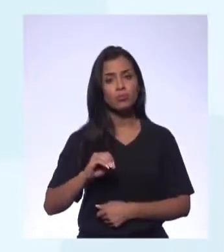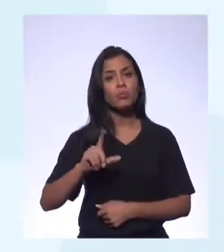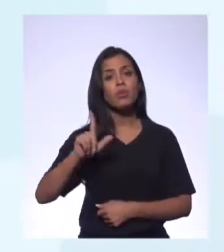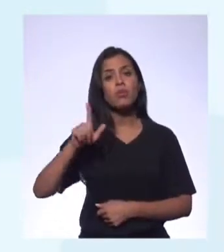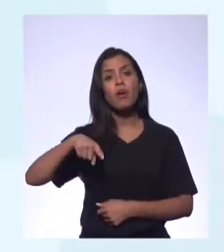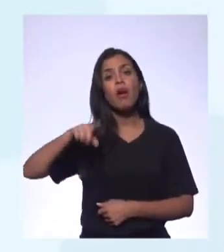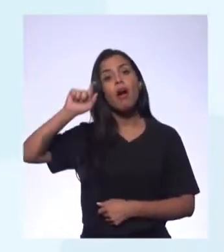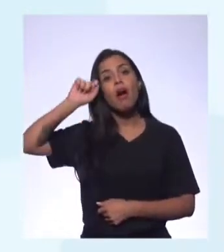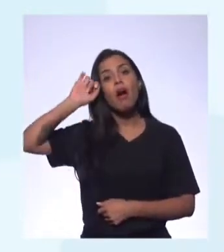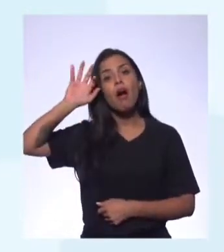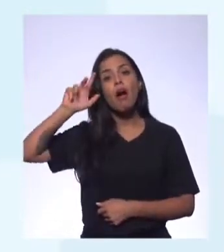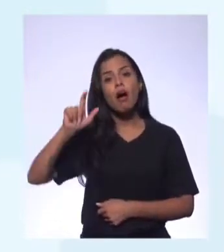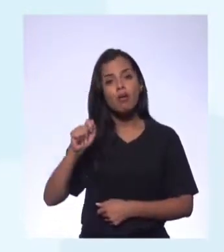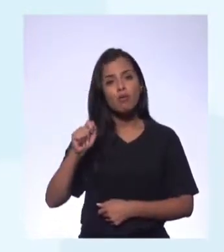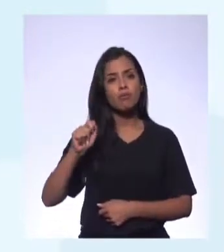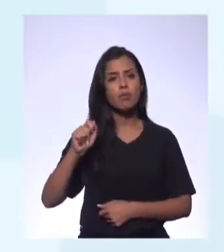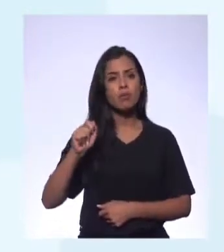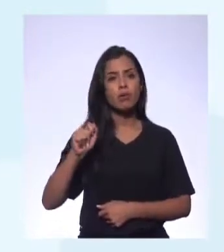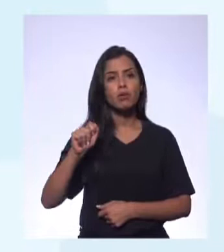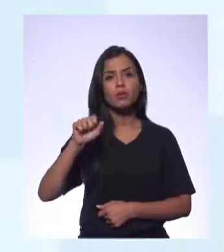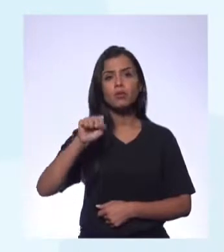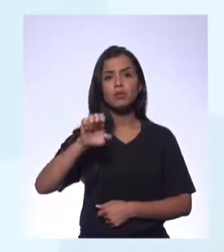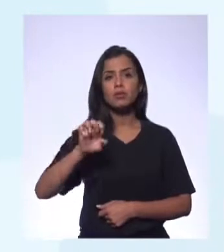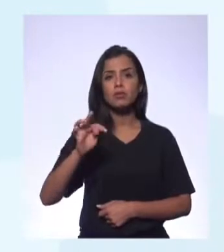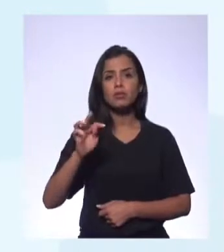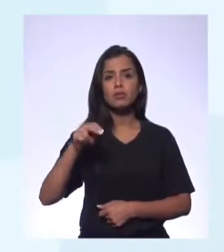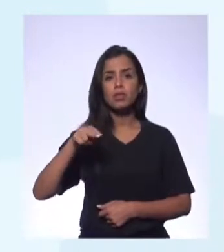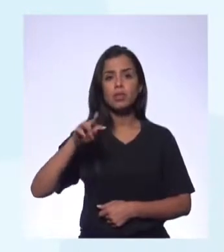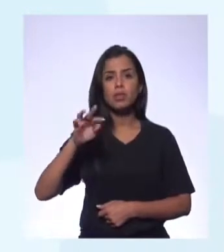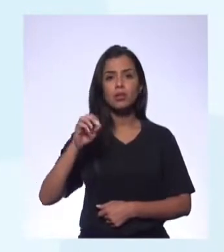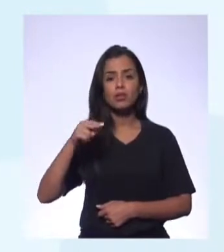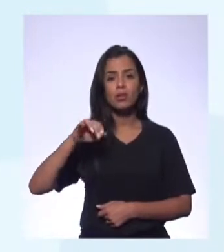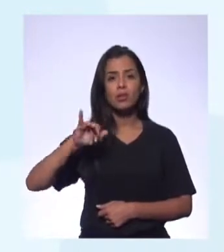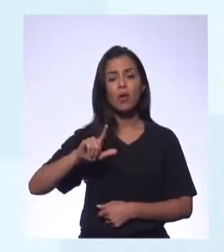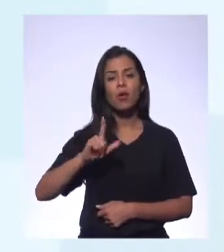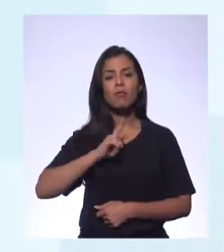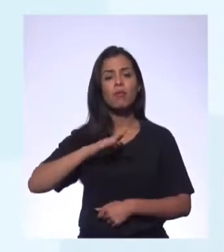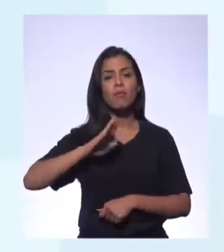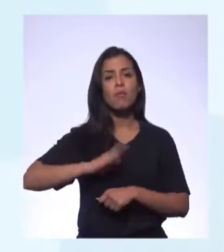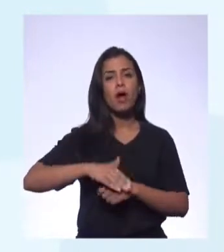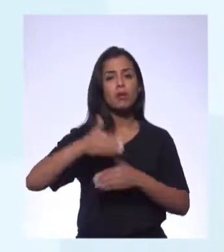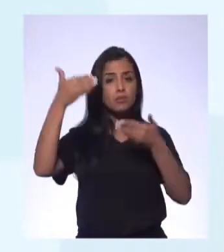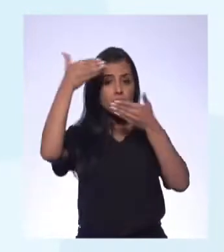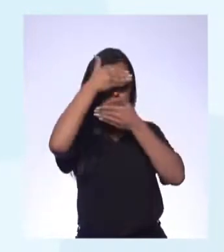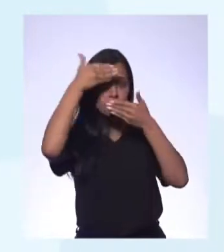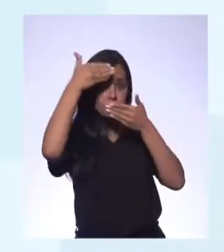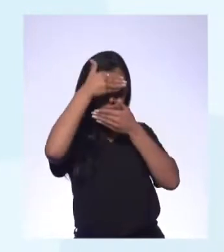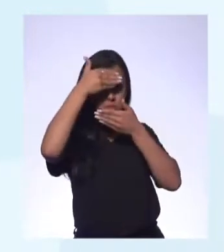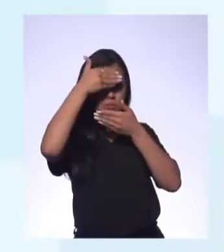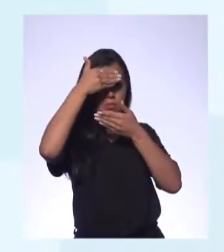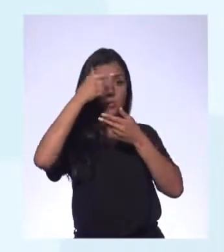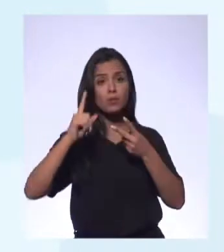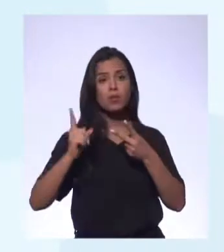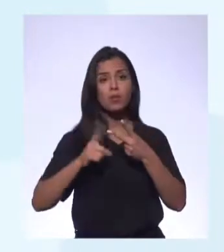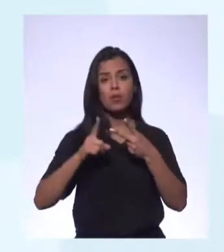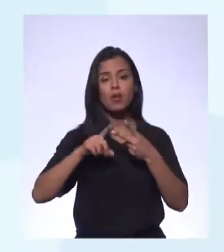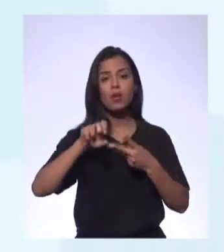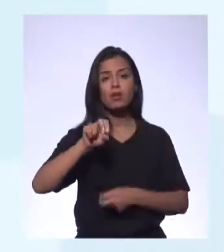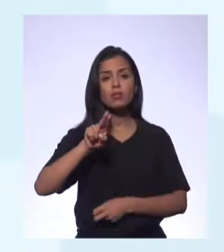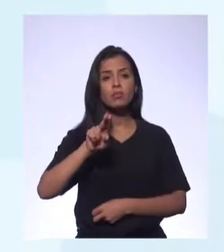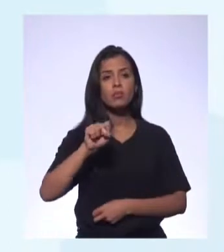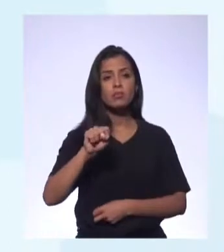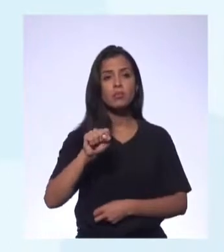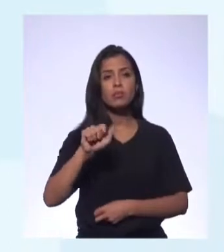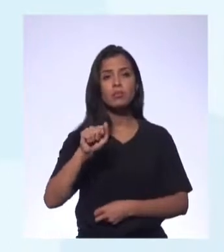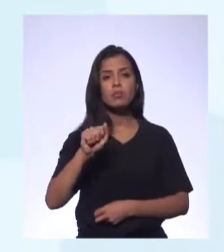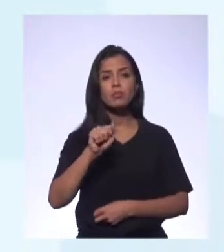é essa África mais permeada pela cultura islâmica, né, de domínio islâmico, e a África subsaariana,